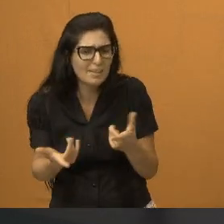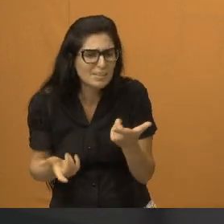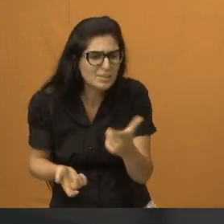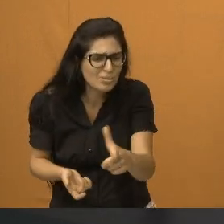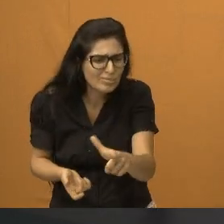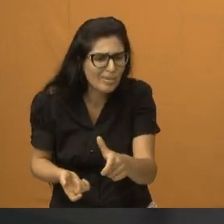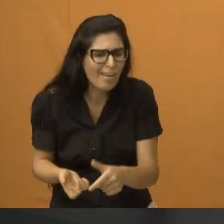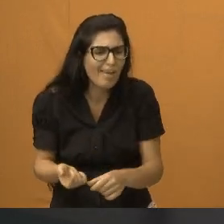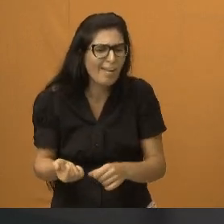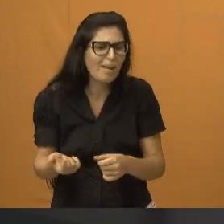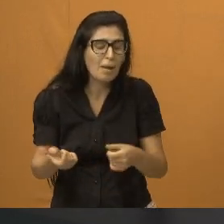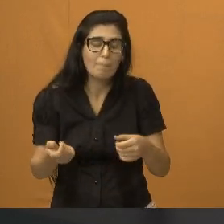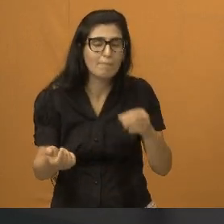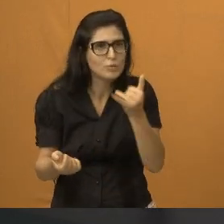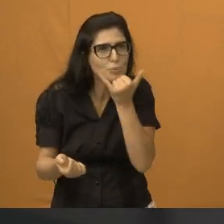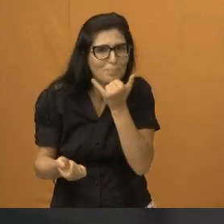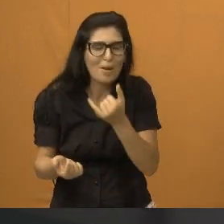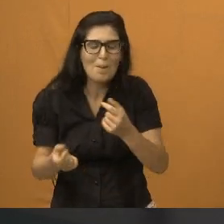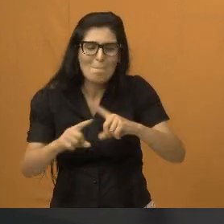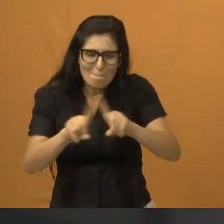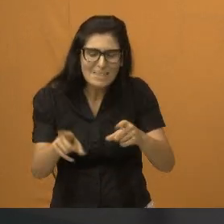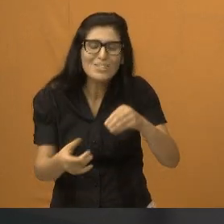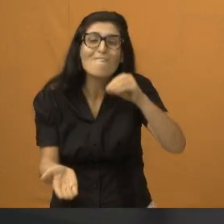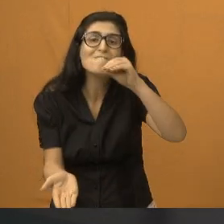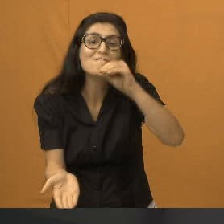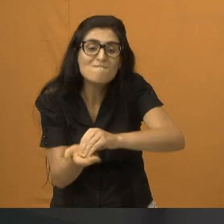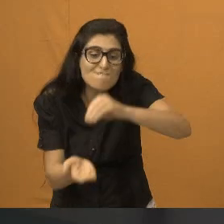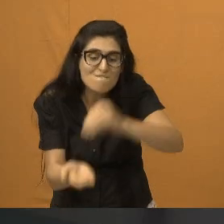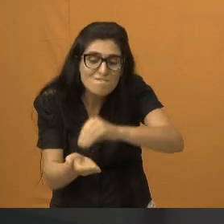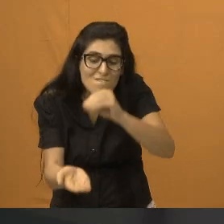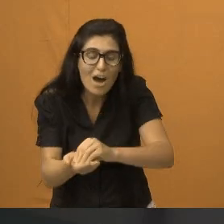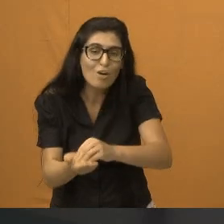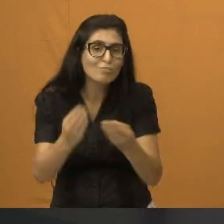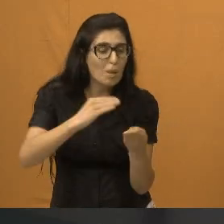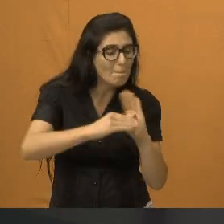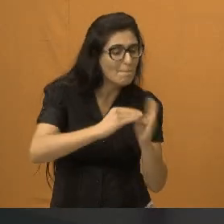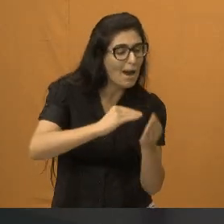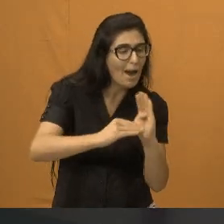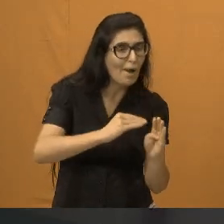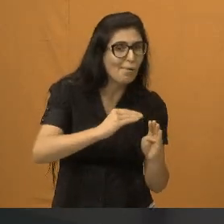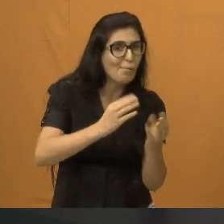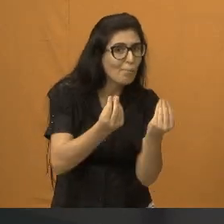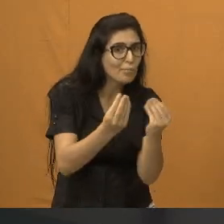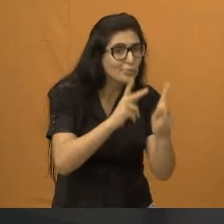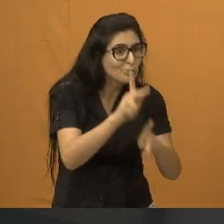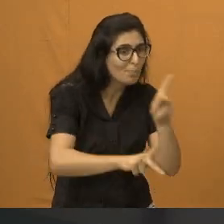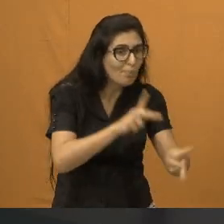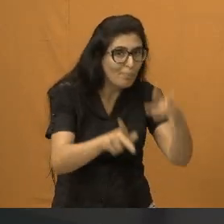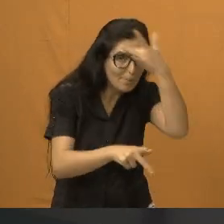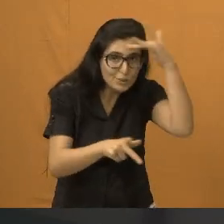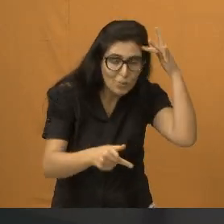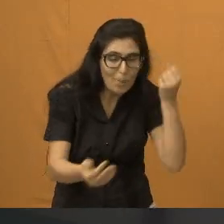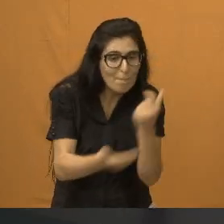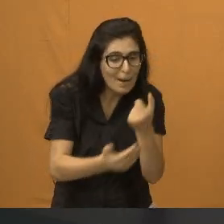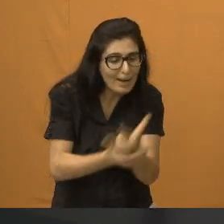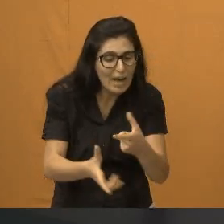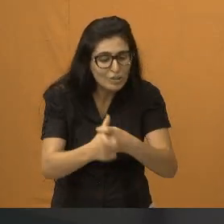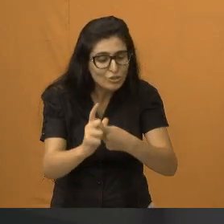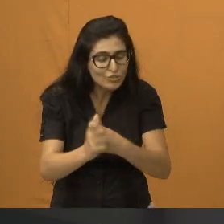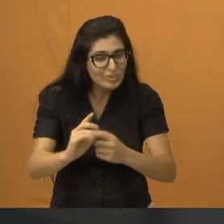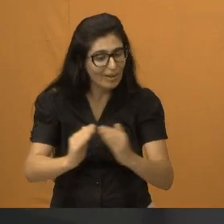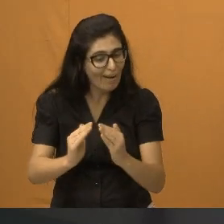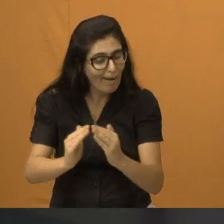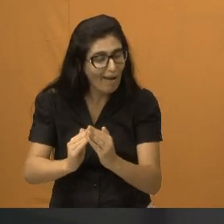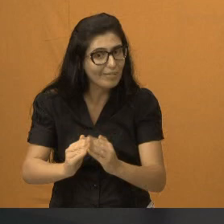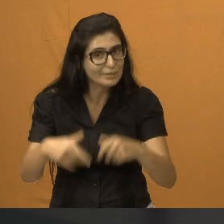bairros porque eles têm vontade de pagar o IPTU, só que não é regularizado, então eles vão pagar. E é o que falta aqui no IPTU